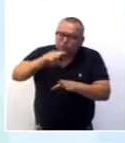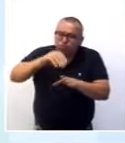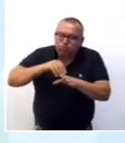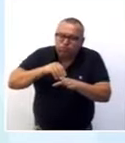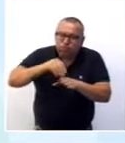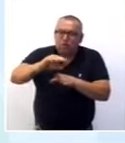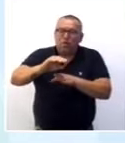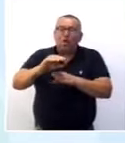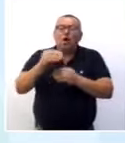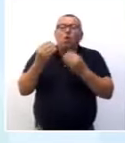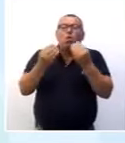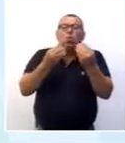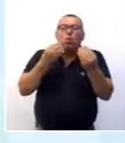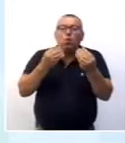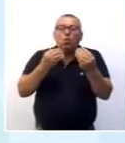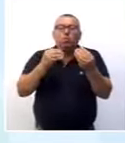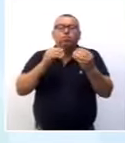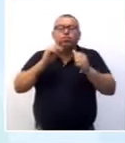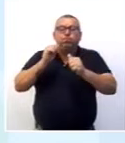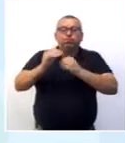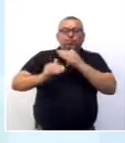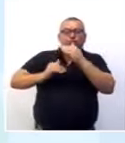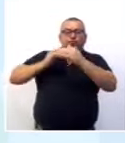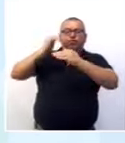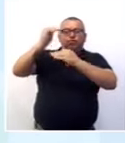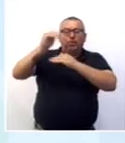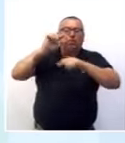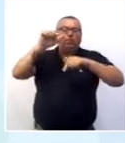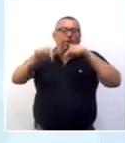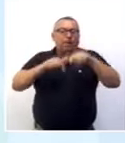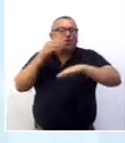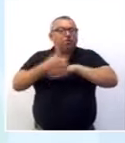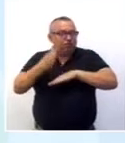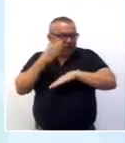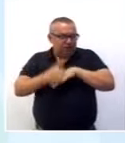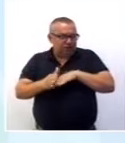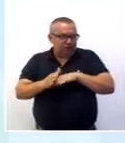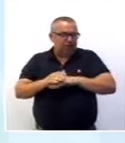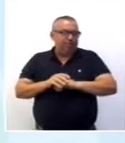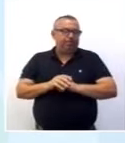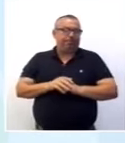vamos desenvolver ou como deveríamos desenvolver essas atividades. Pode passar, por favor?